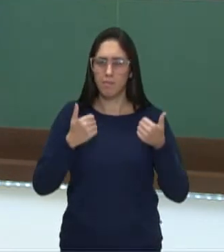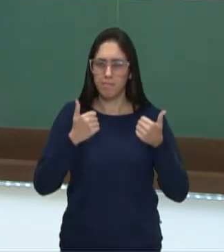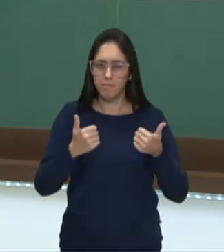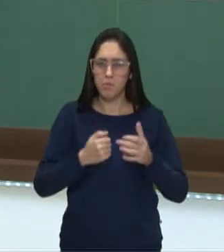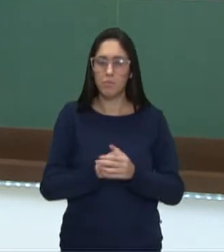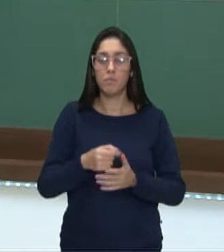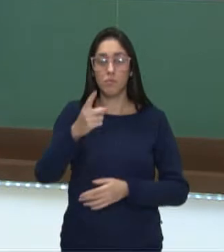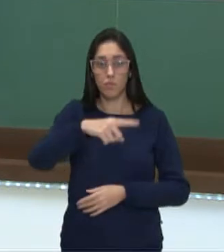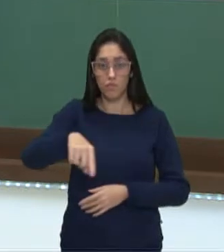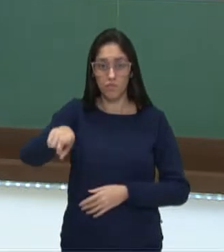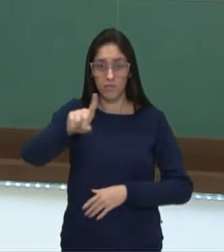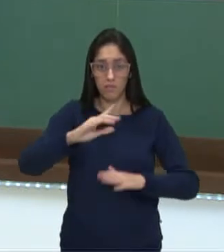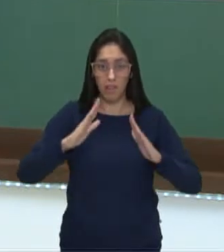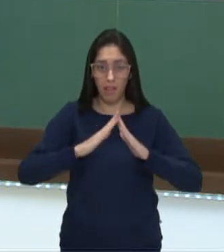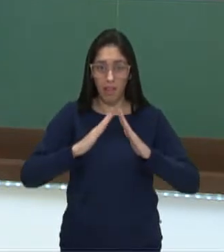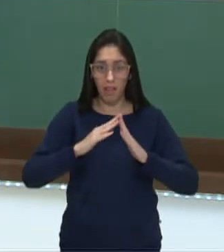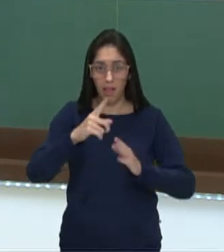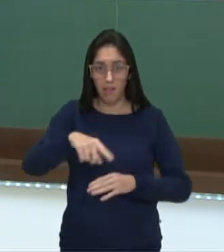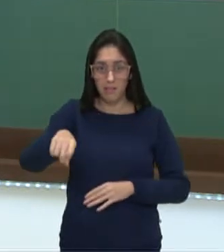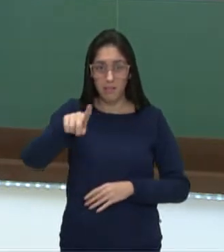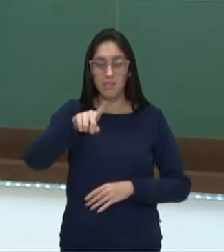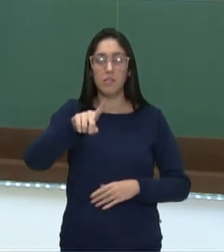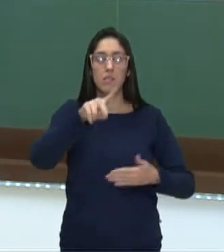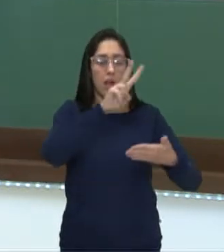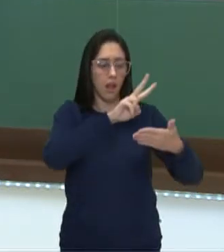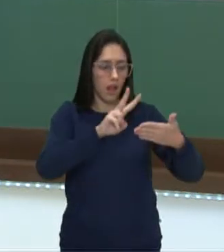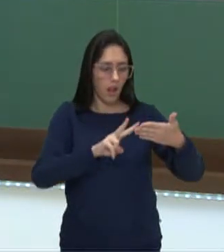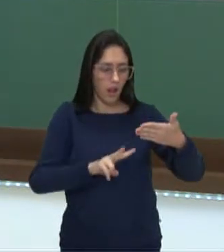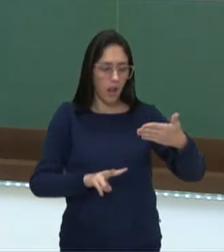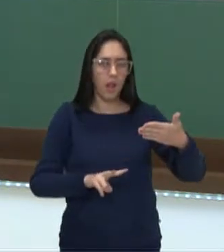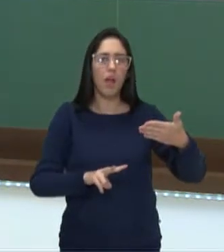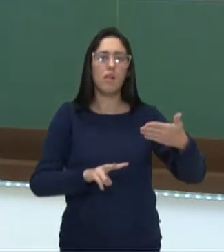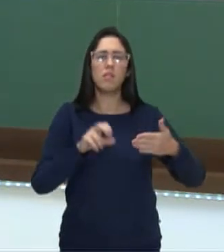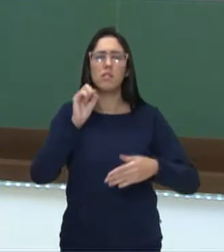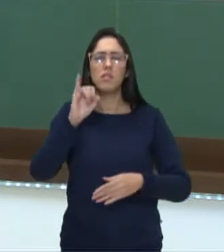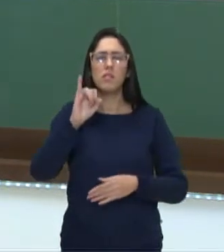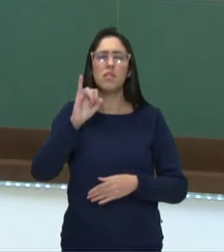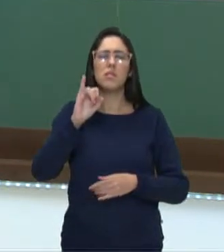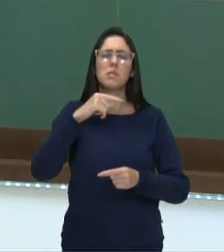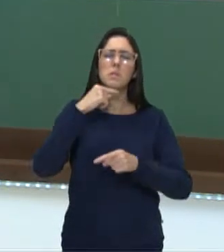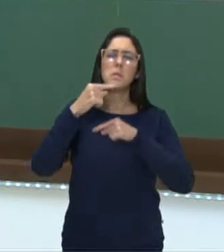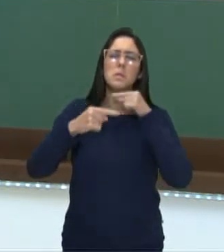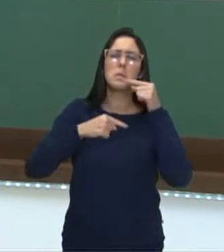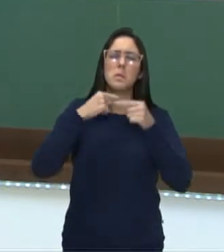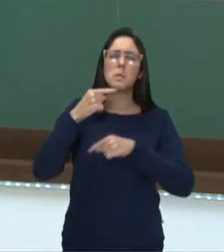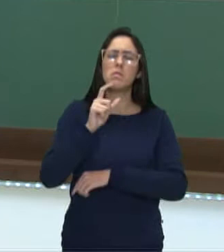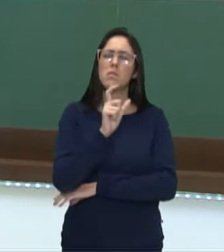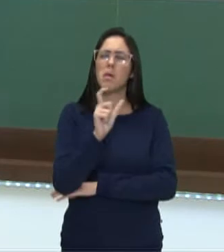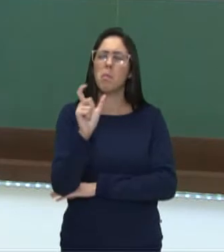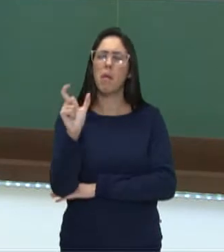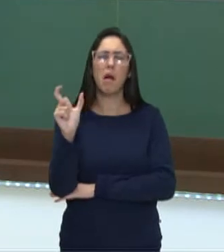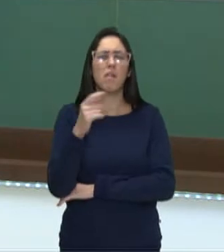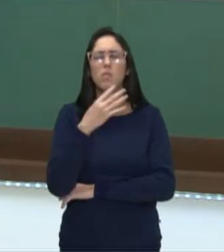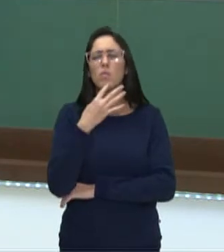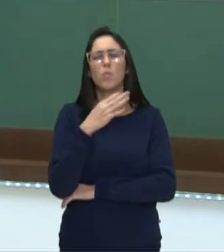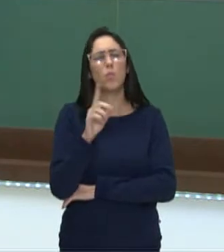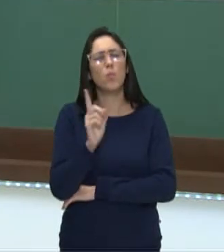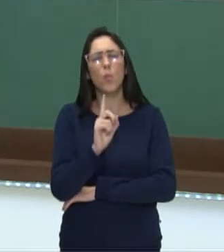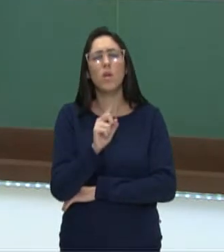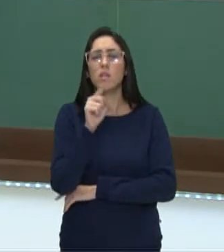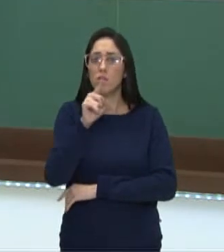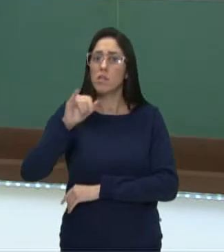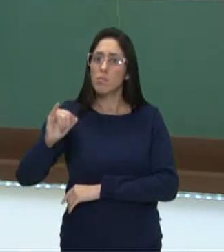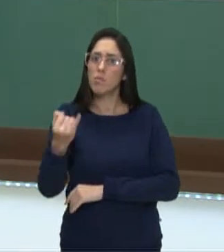aí de casa, a partir do momento que estiver lendo com o professor, se surgir algum termo, alguma expressão que você desconheça,